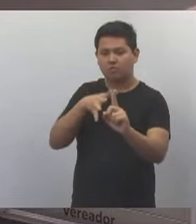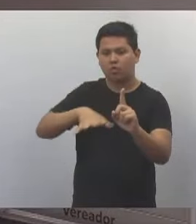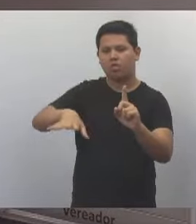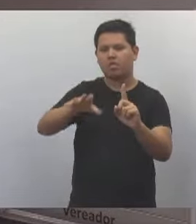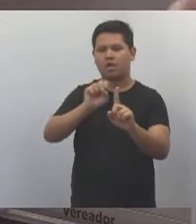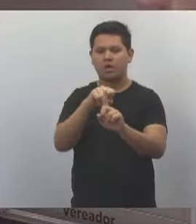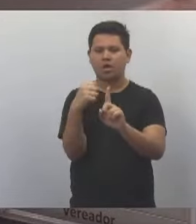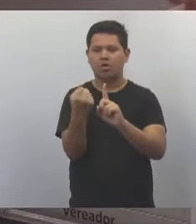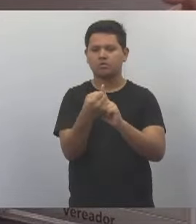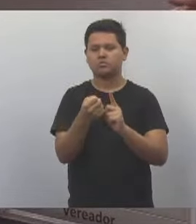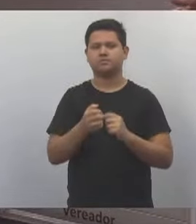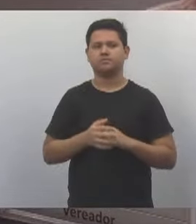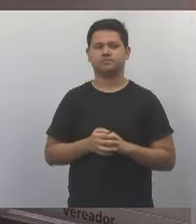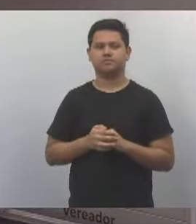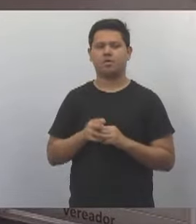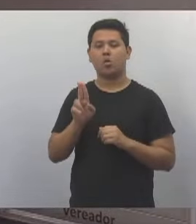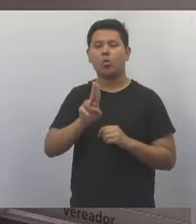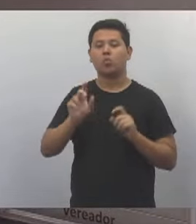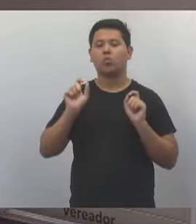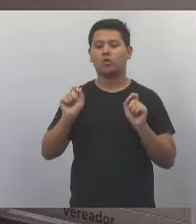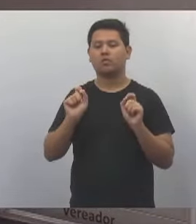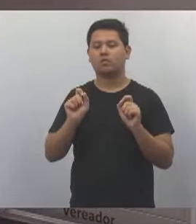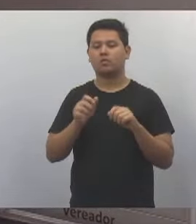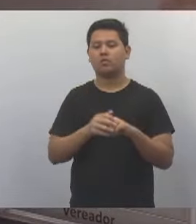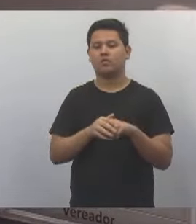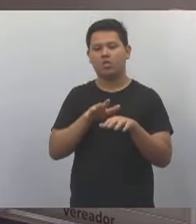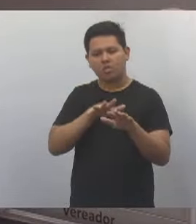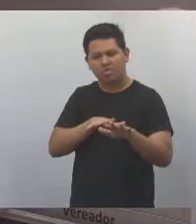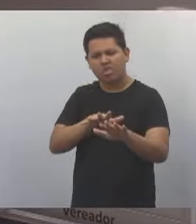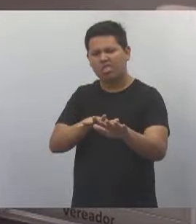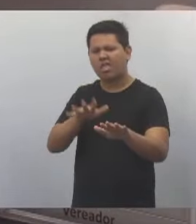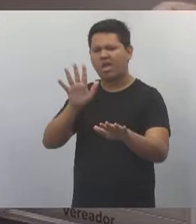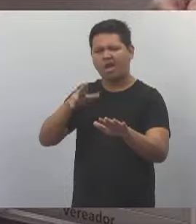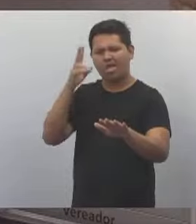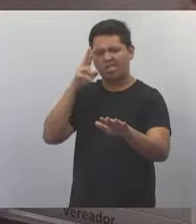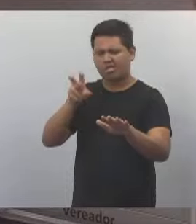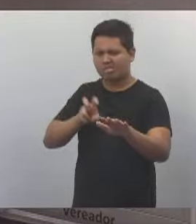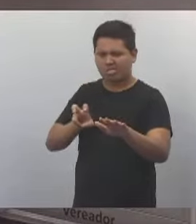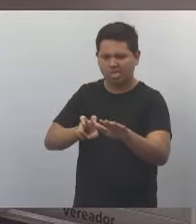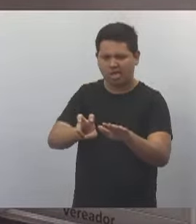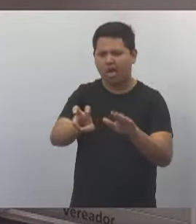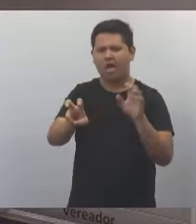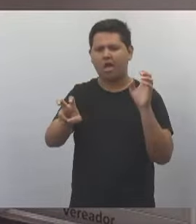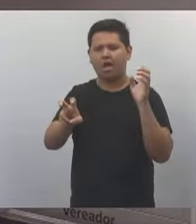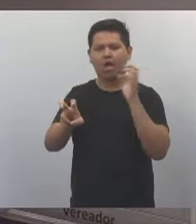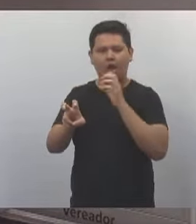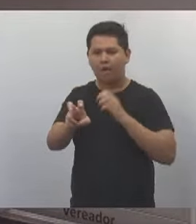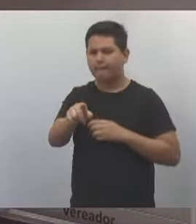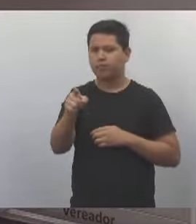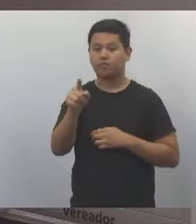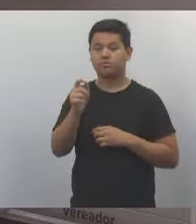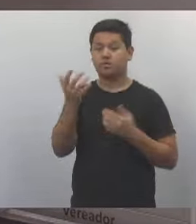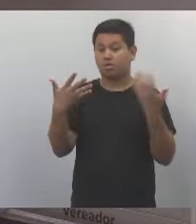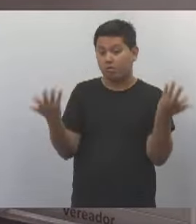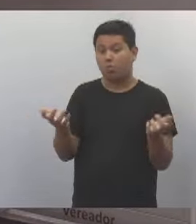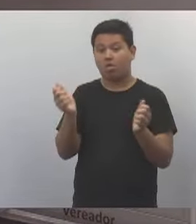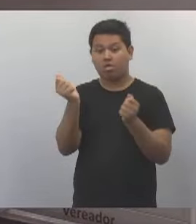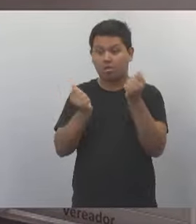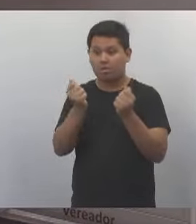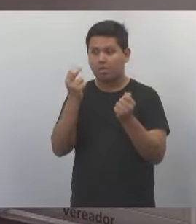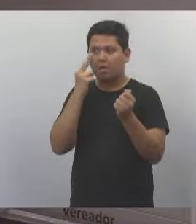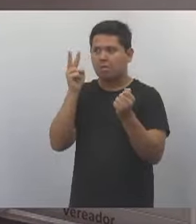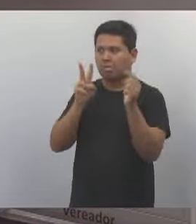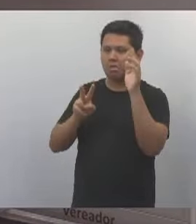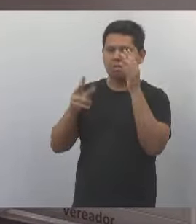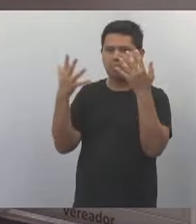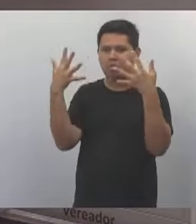sociedade. Muitos usam dessa forma. No trânsito mesmo, às vezes aceleram de propósito e você, quando está dirigindo, você fica até meio perdido